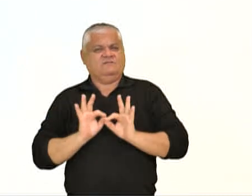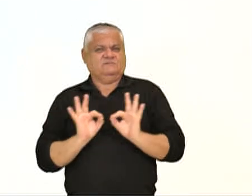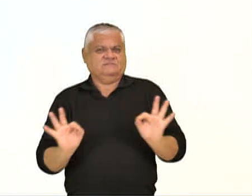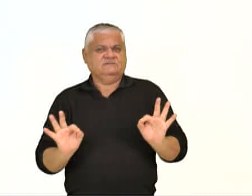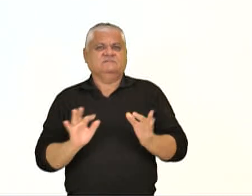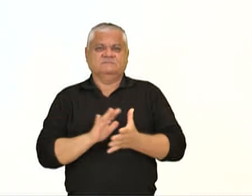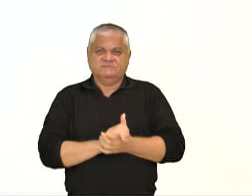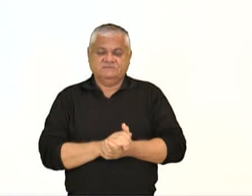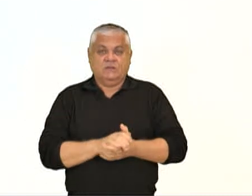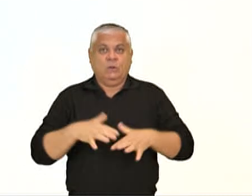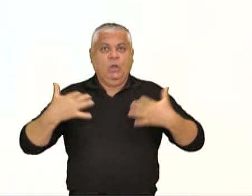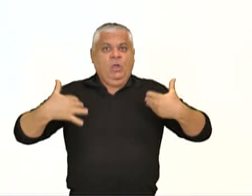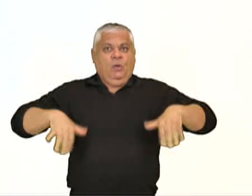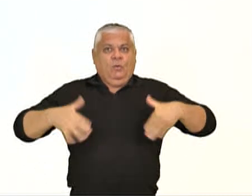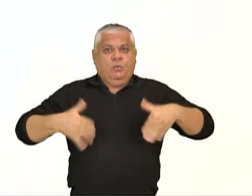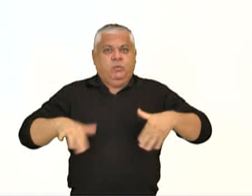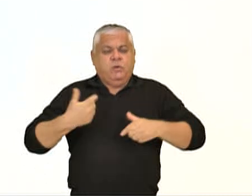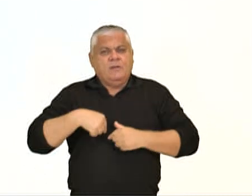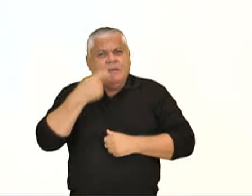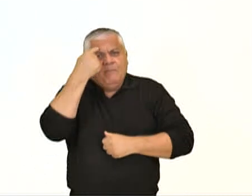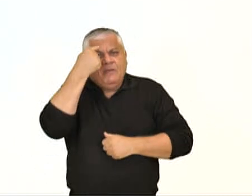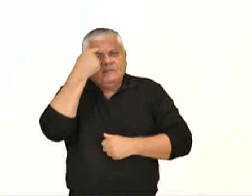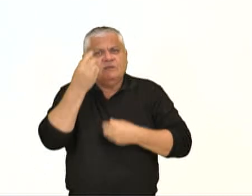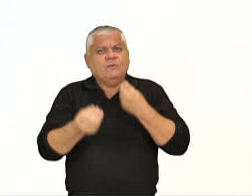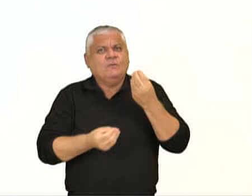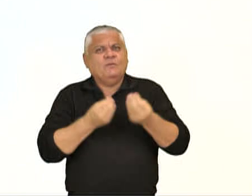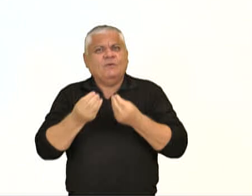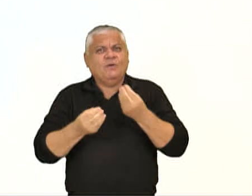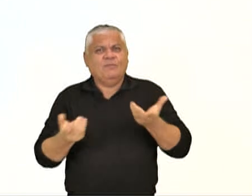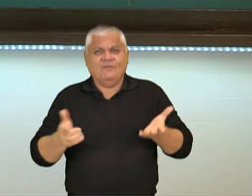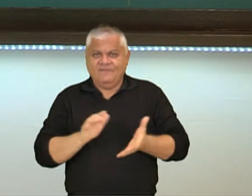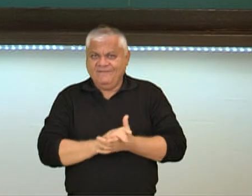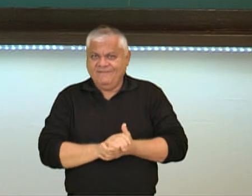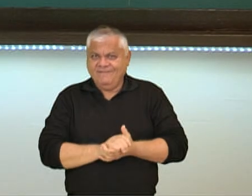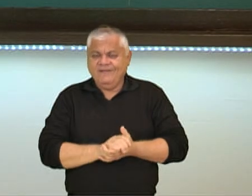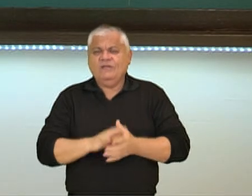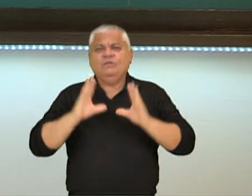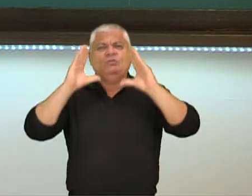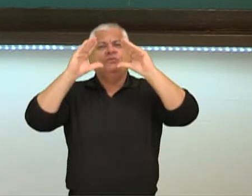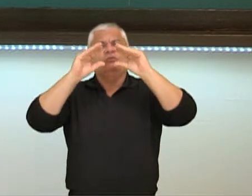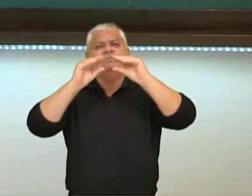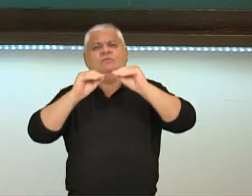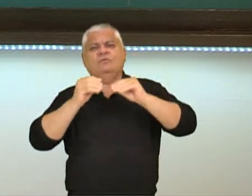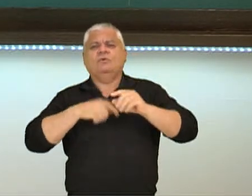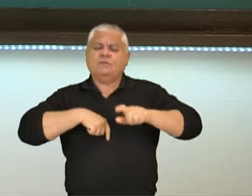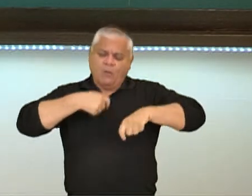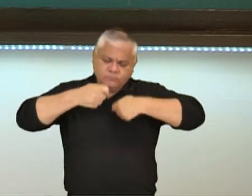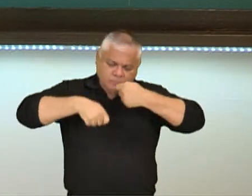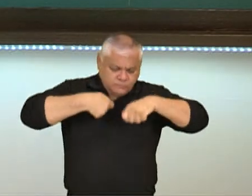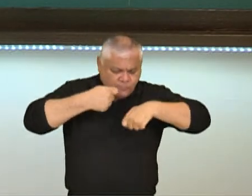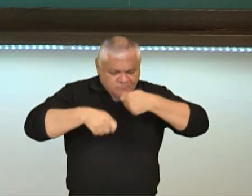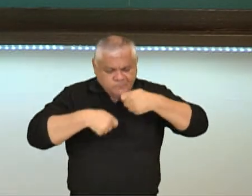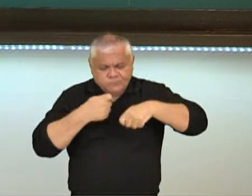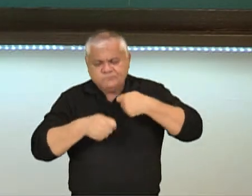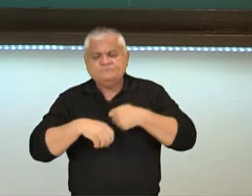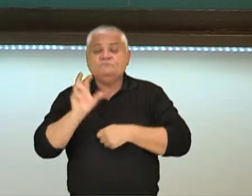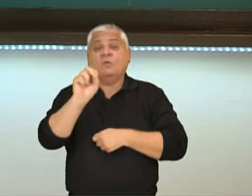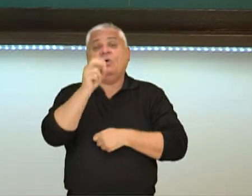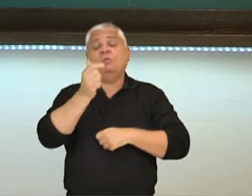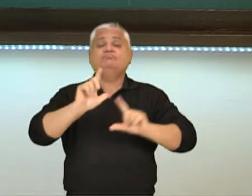Mas imagine, olha só, você à noite, jantando ou